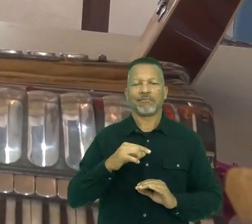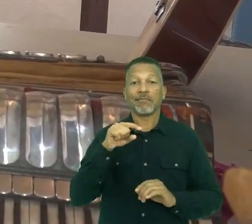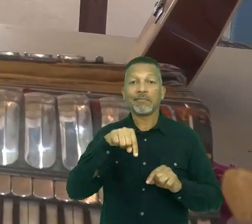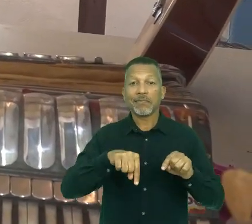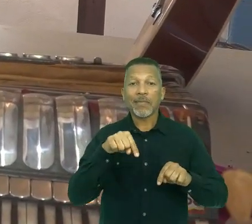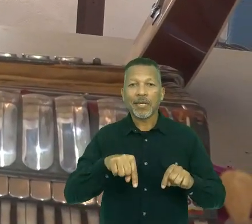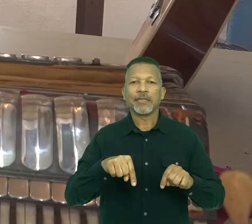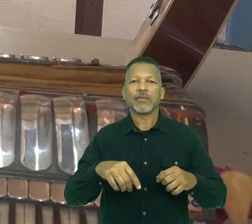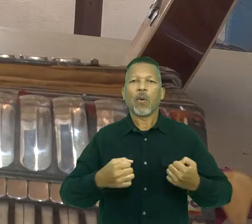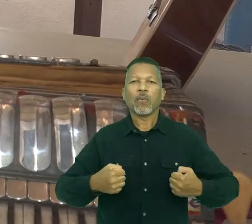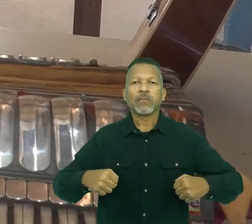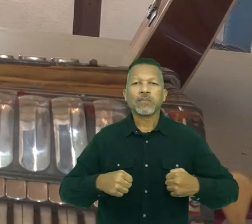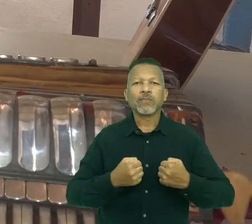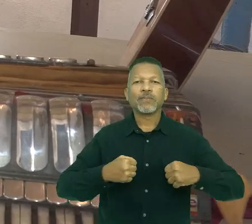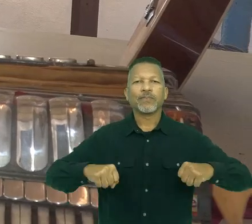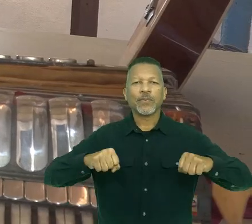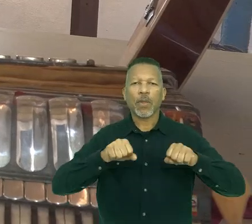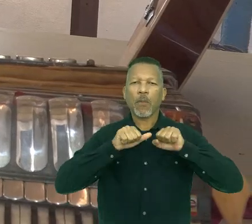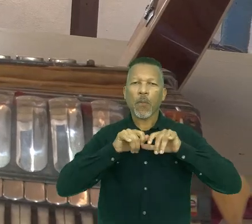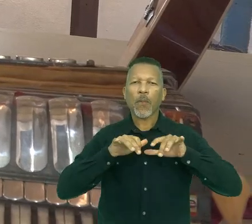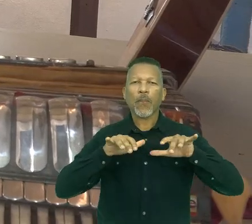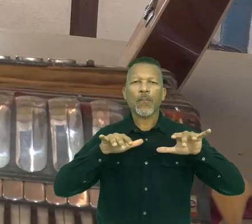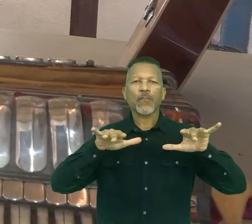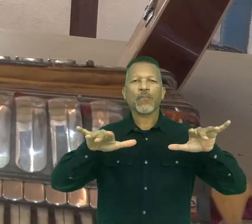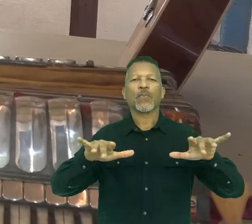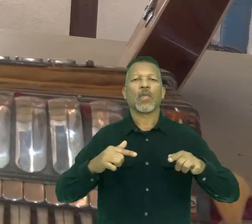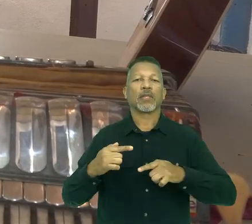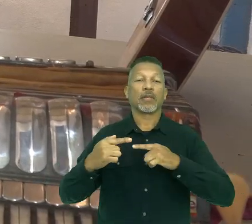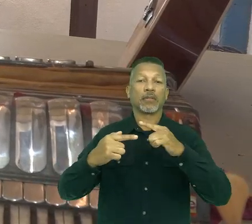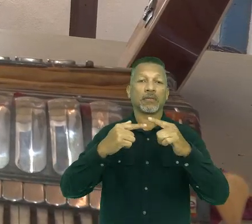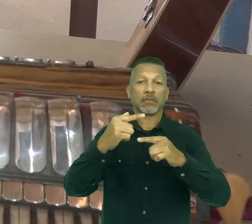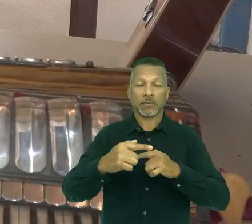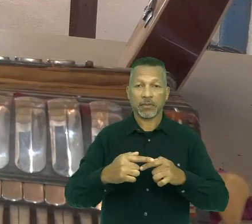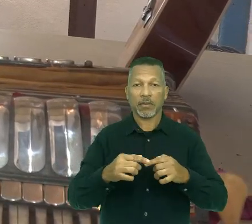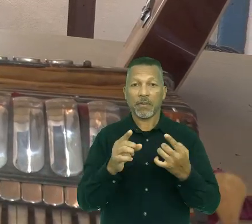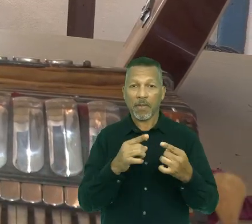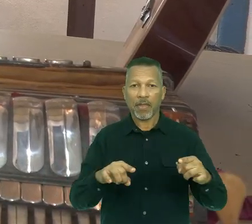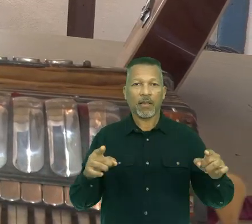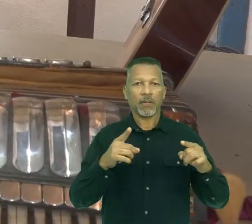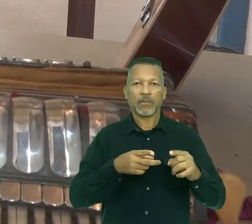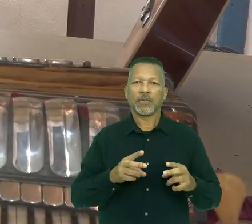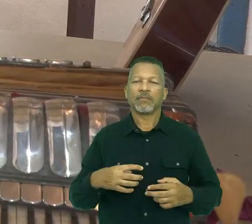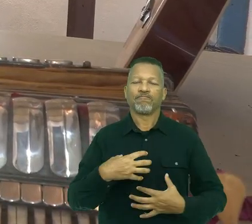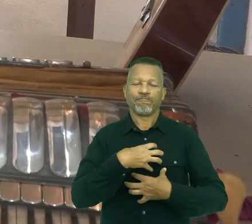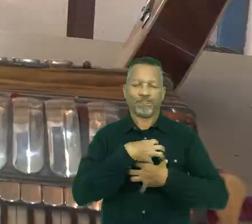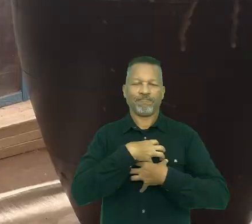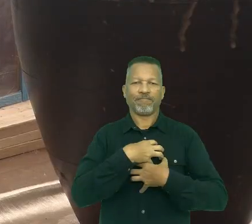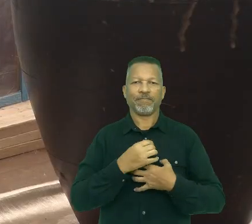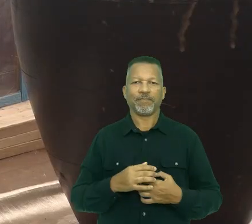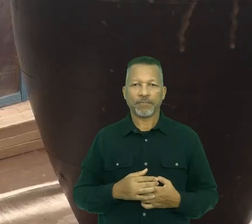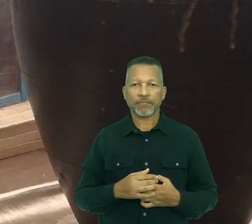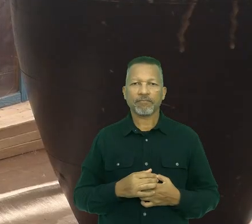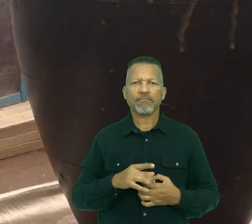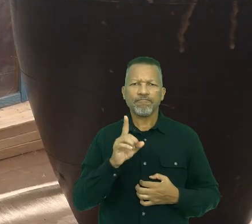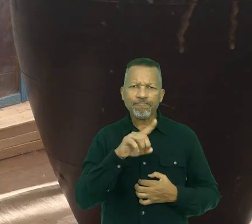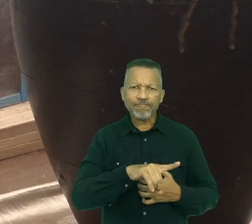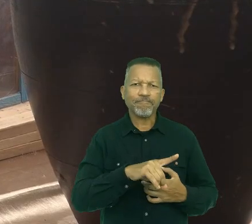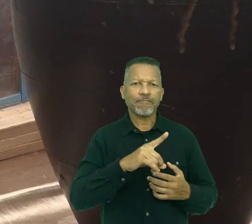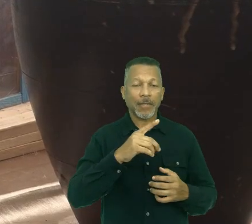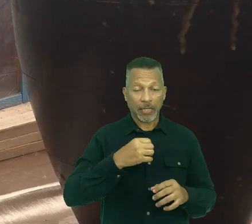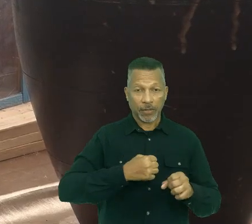Aqui, o som da sanfona ecoa gerações. Uma música que se sente. Reconhecido